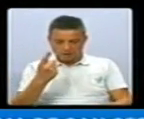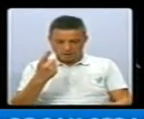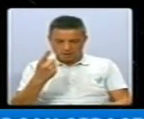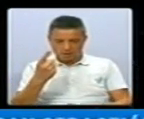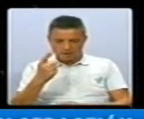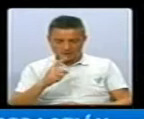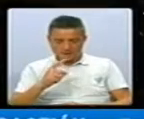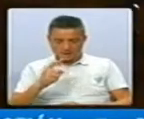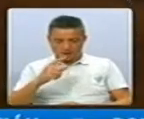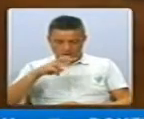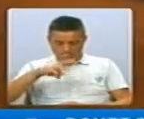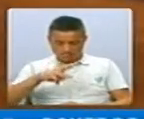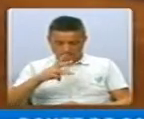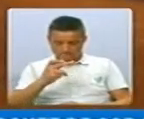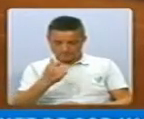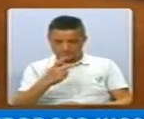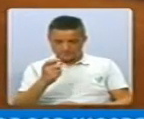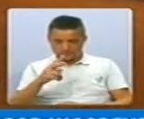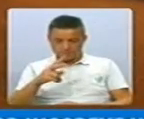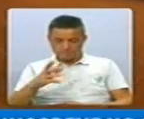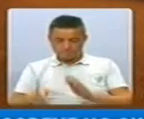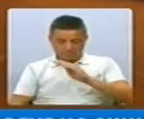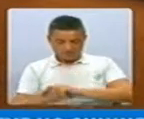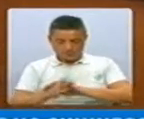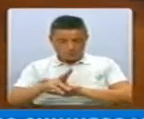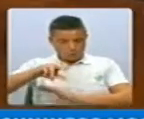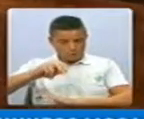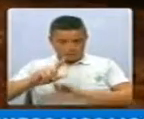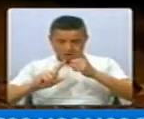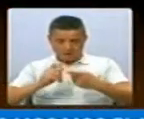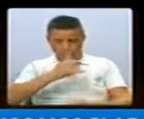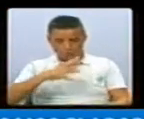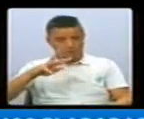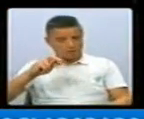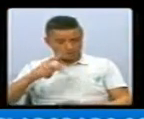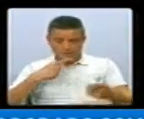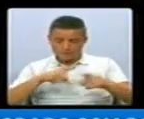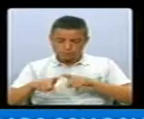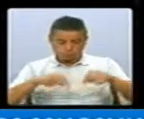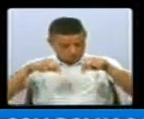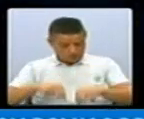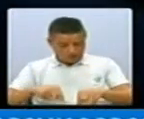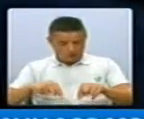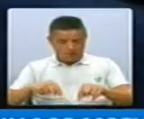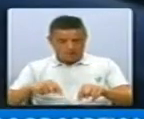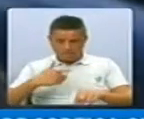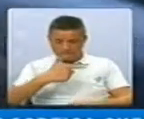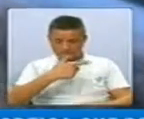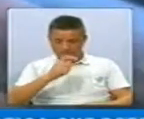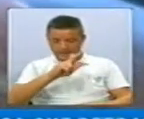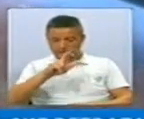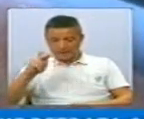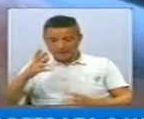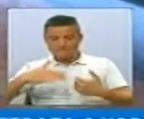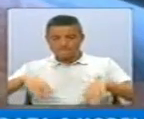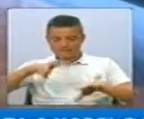Portanto, a Maven tinha que partir em novembro de 2013, independentemente das questões terrestres e da política terrestre. Mas há um outro motivo e que foi usado para a NASA,